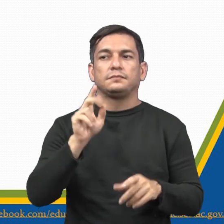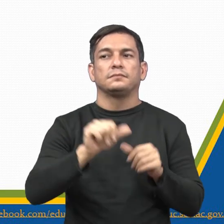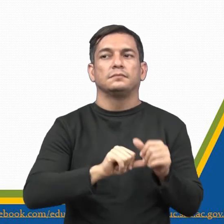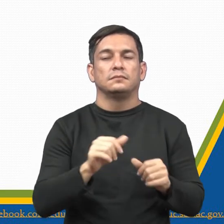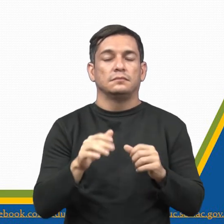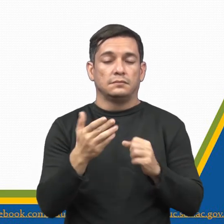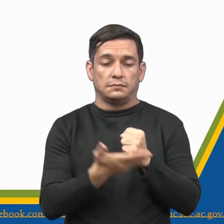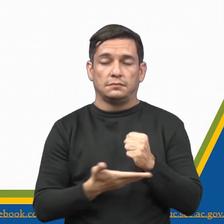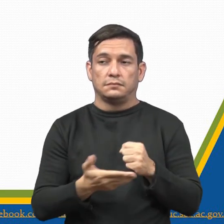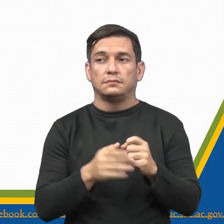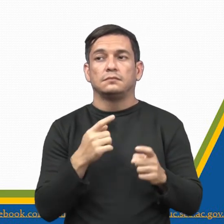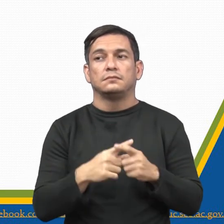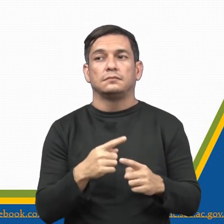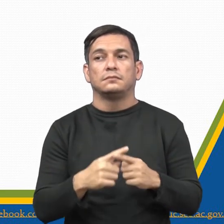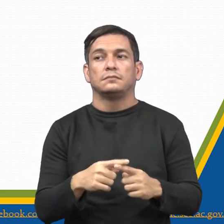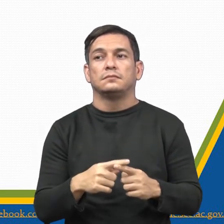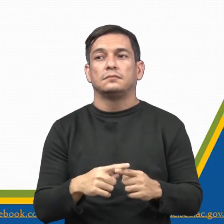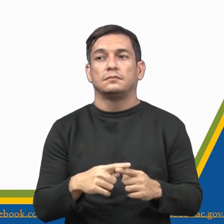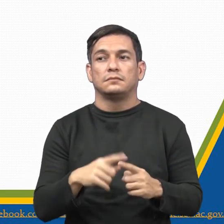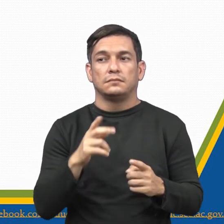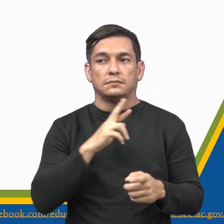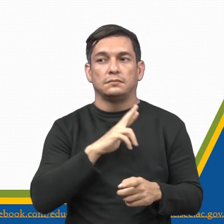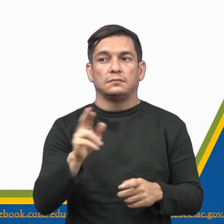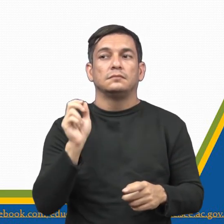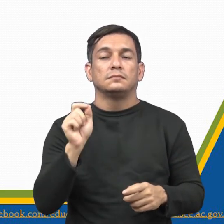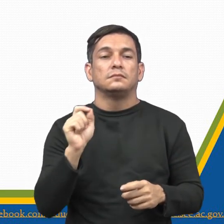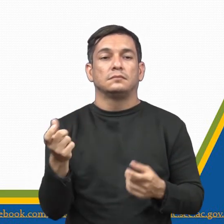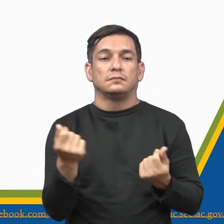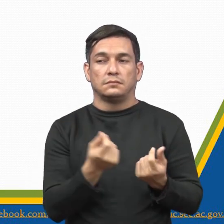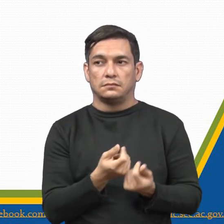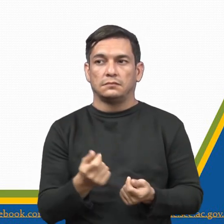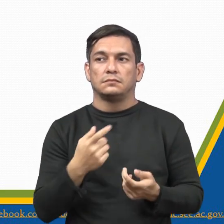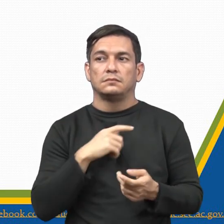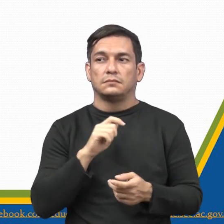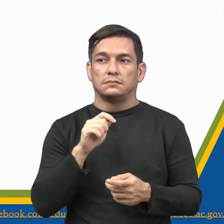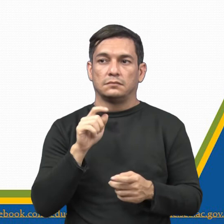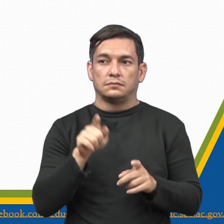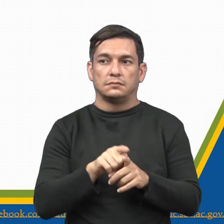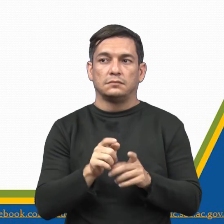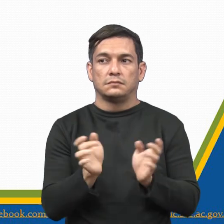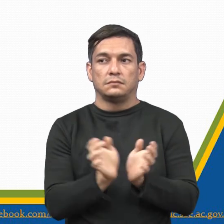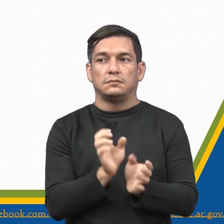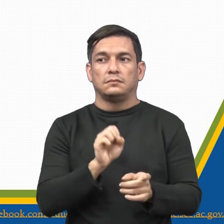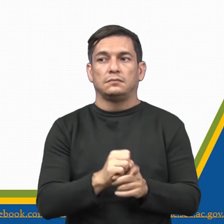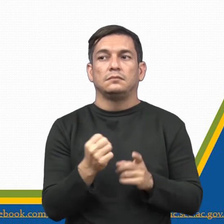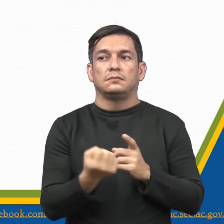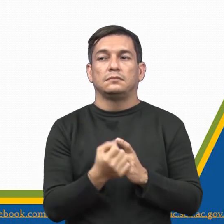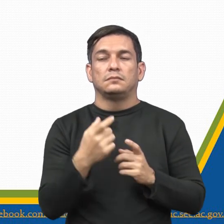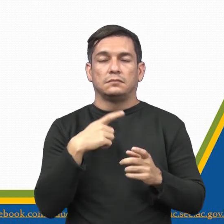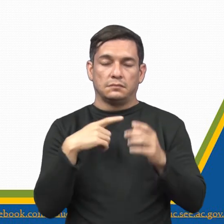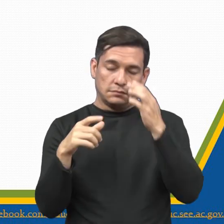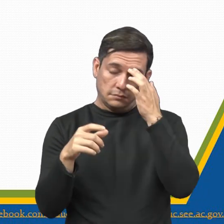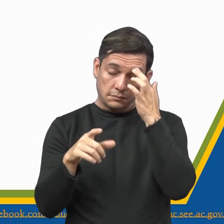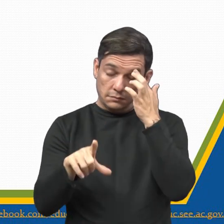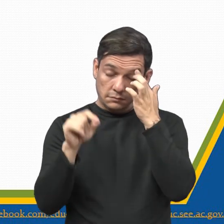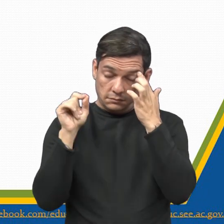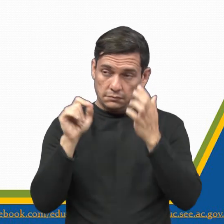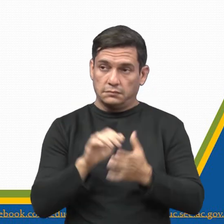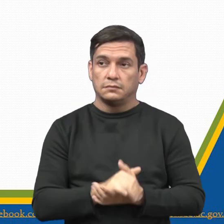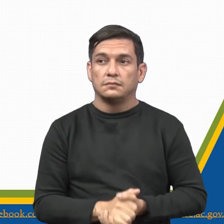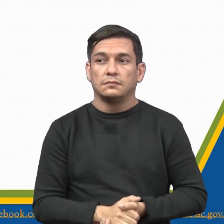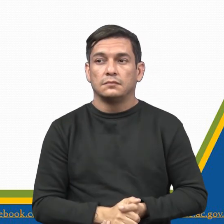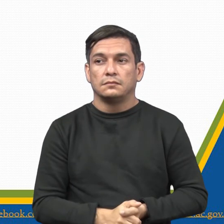variedade padrão porque, socialmente, ela representa o poder econômico e simbólico dos grupos sociais que a elegeram como padrão.